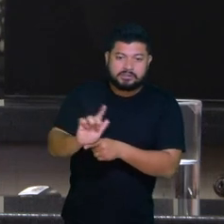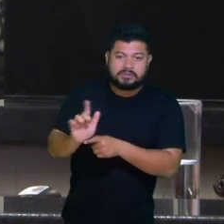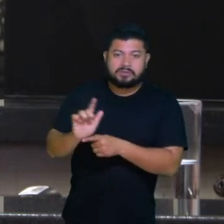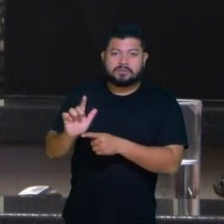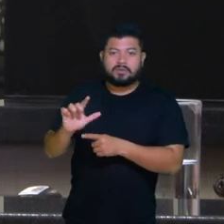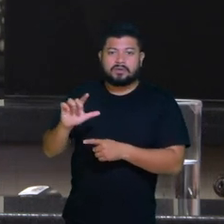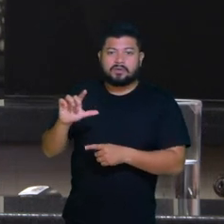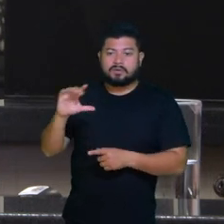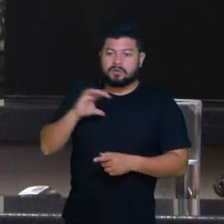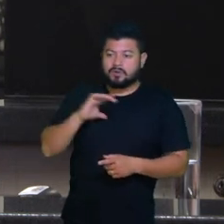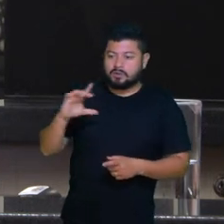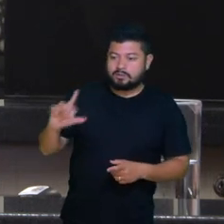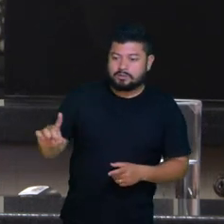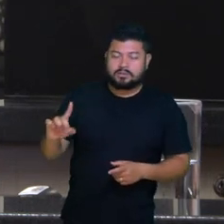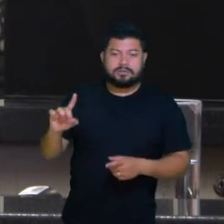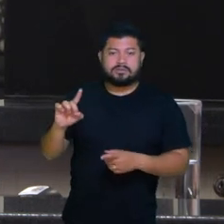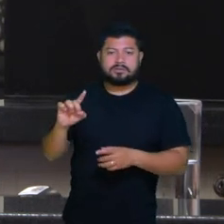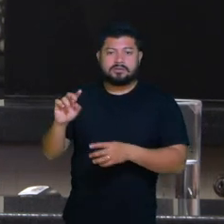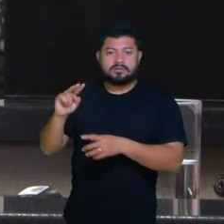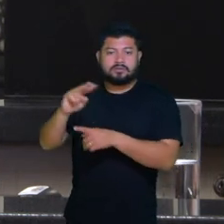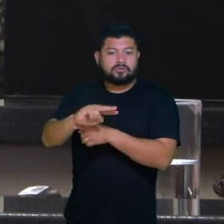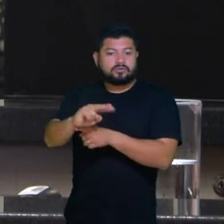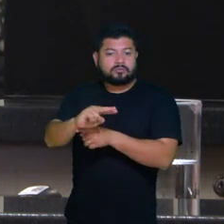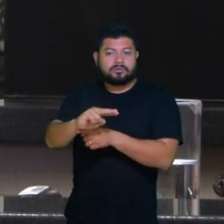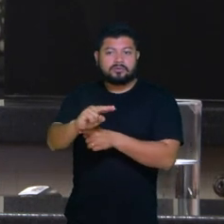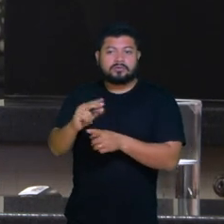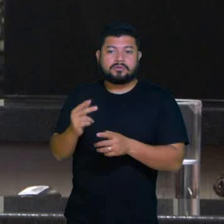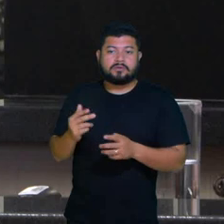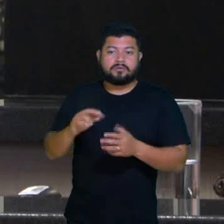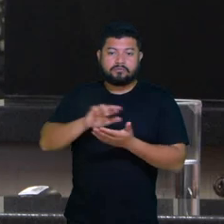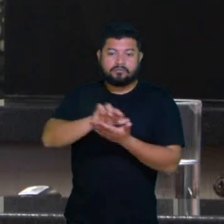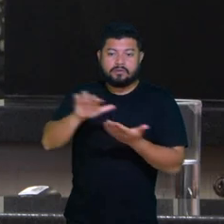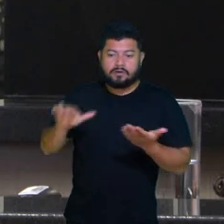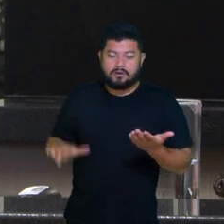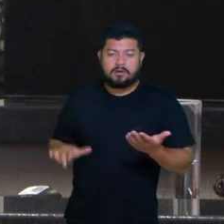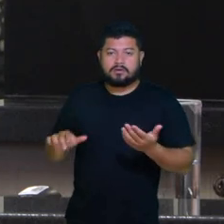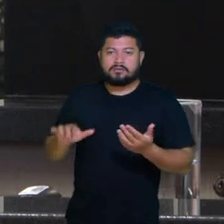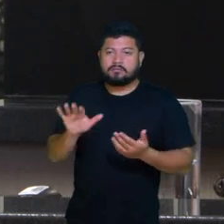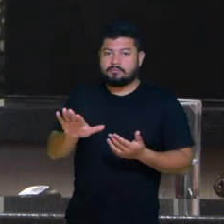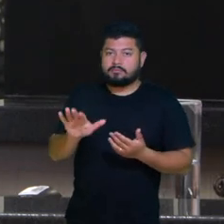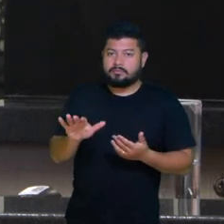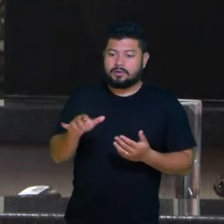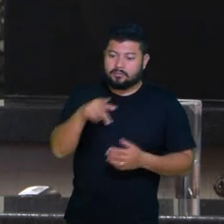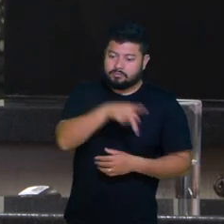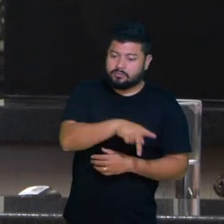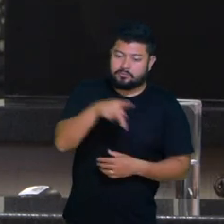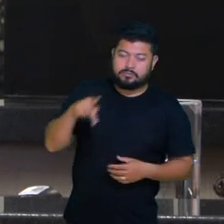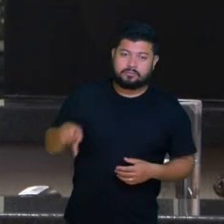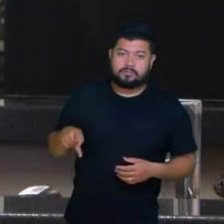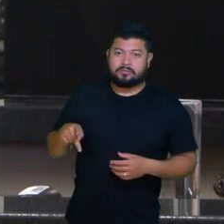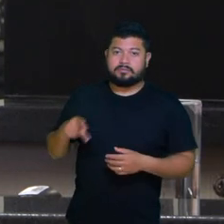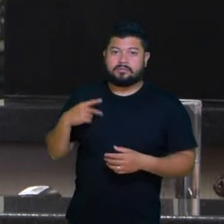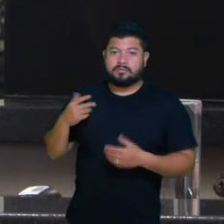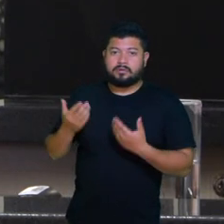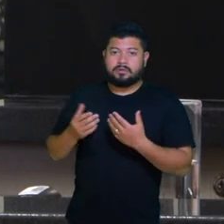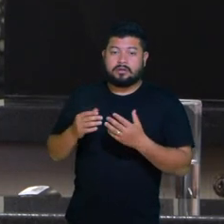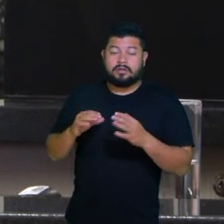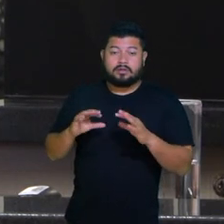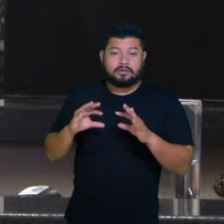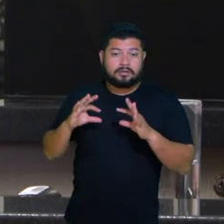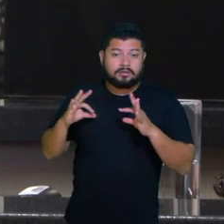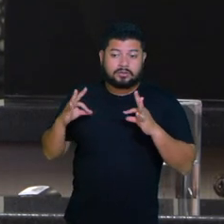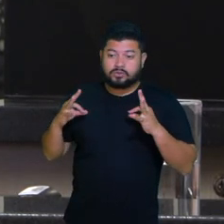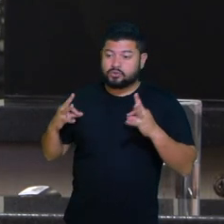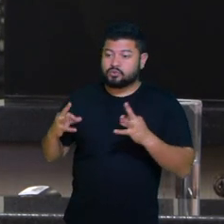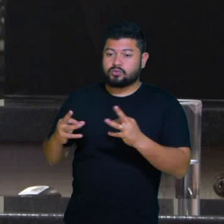formar o gestor no Professor pela sua complexidade e e a visão de totalidade de todo o